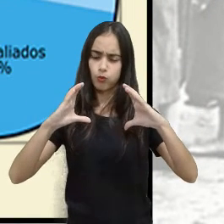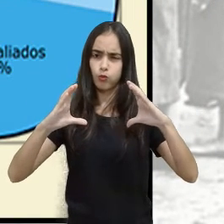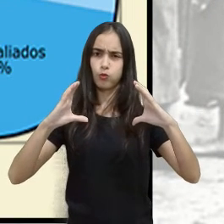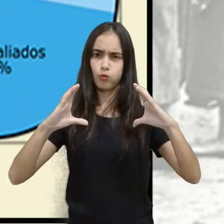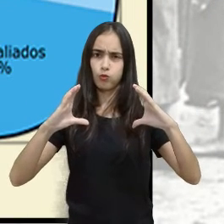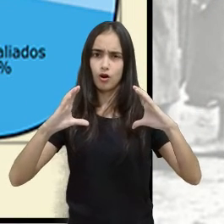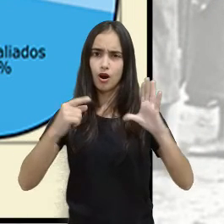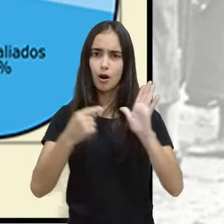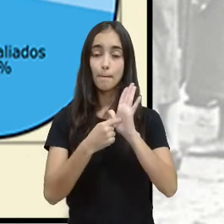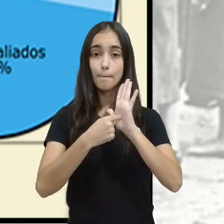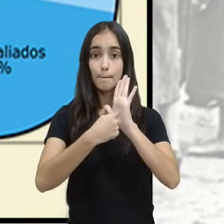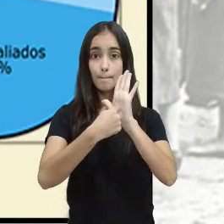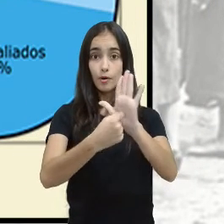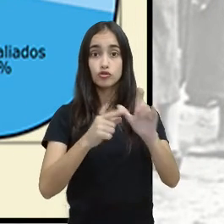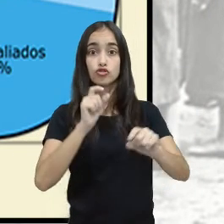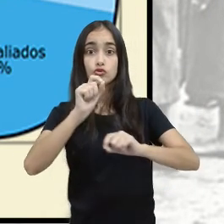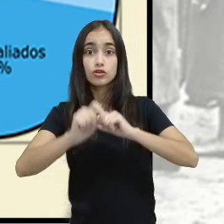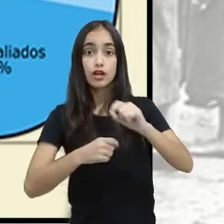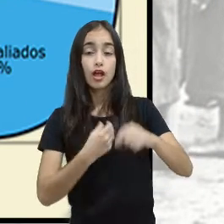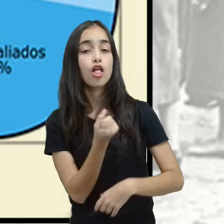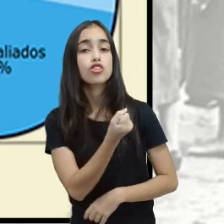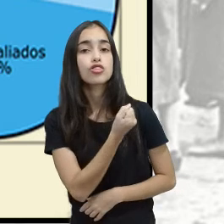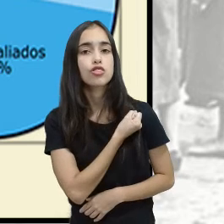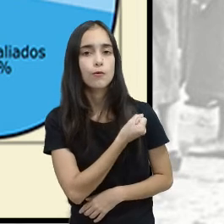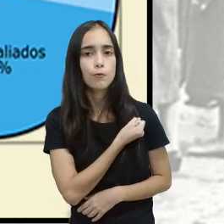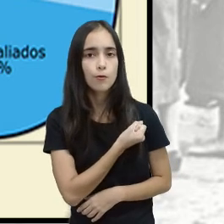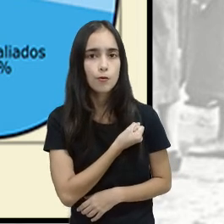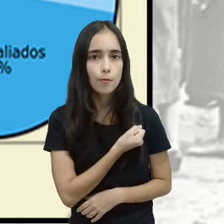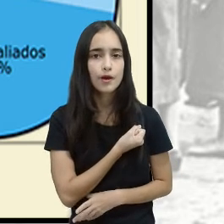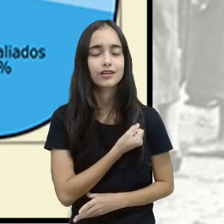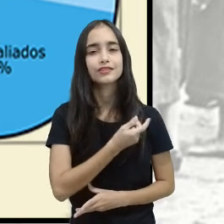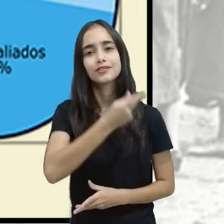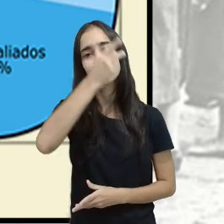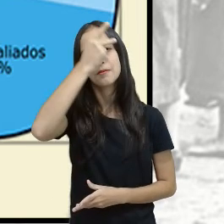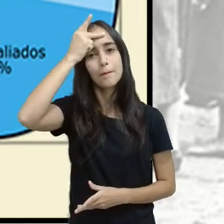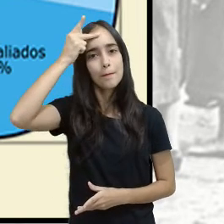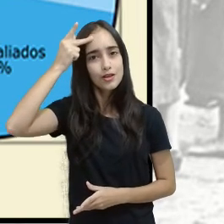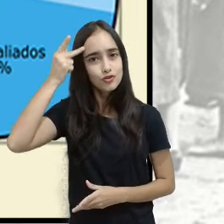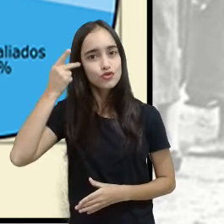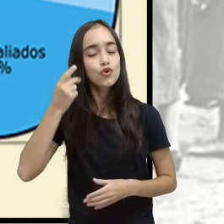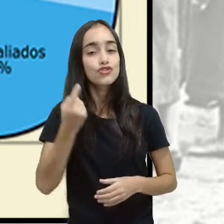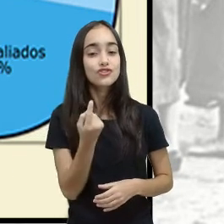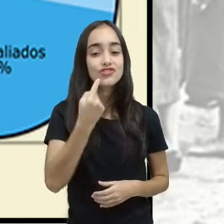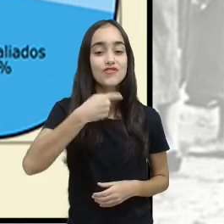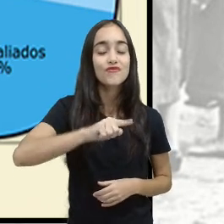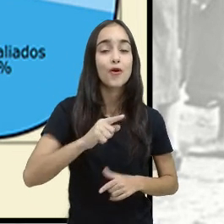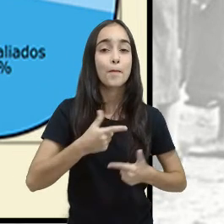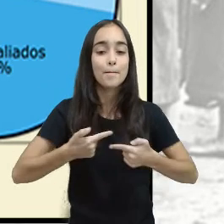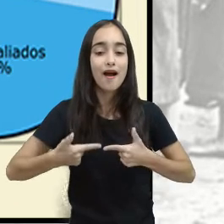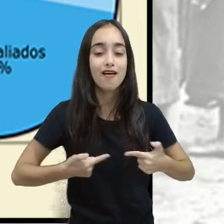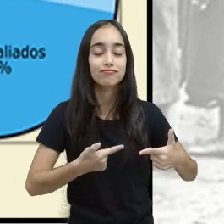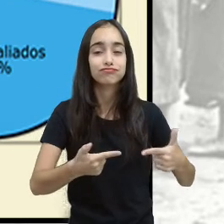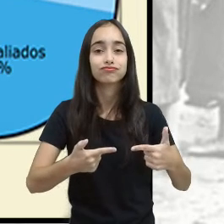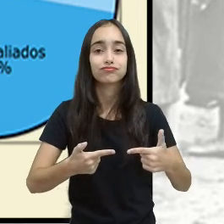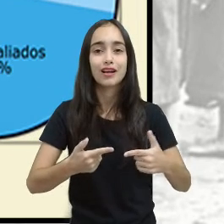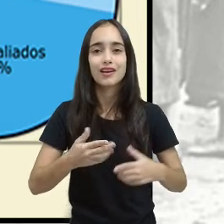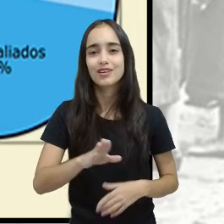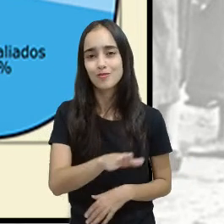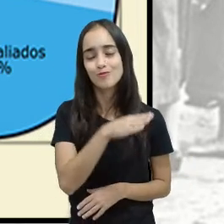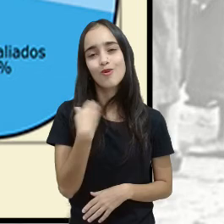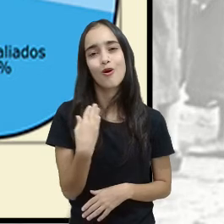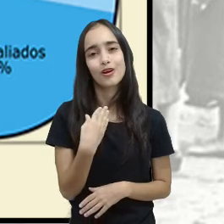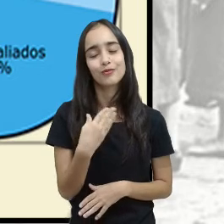que mostra o número, né, de soldados, né, mortos, né? Então quando vocês observam aí,